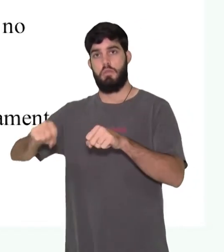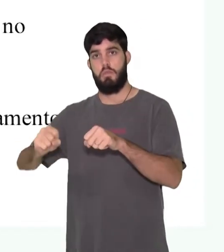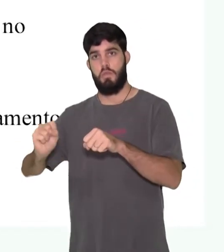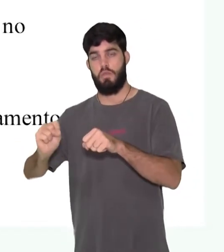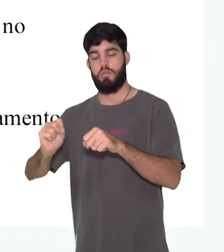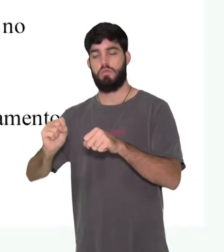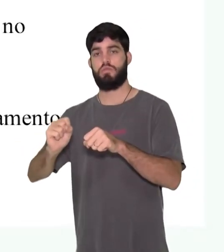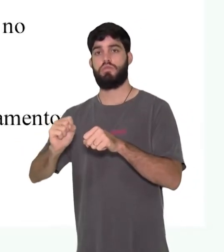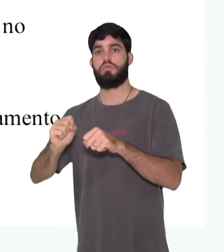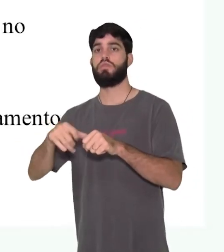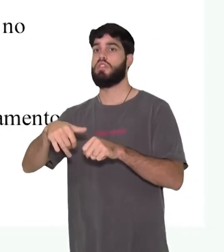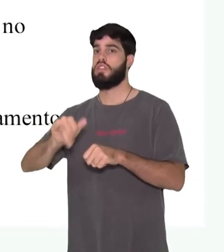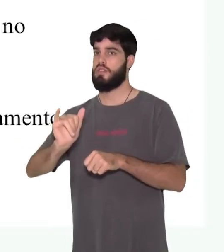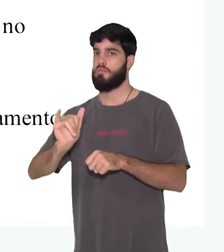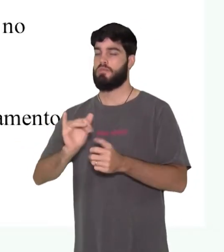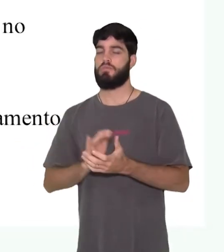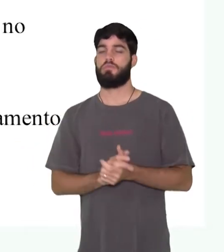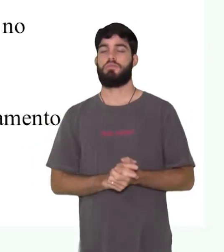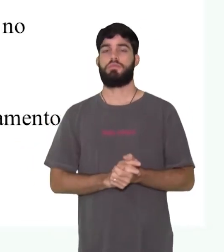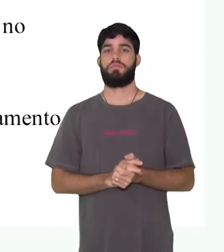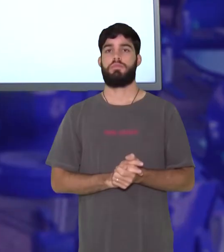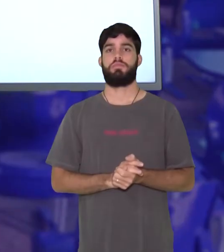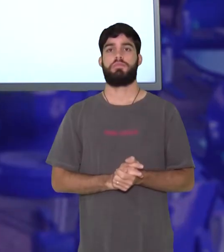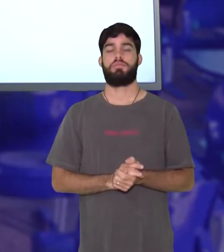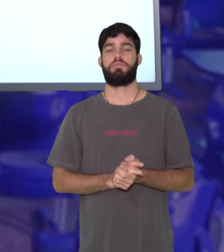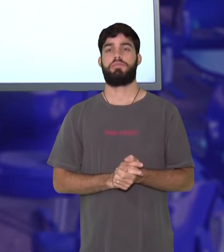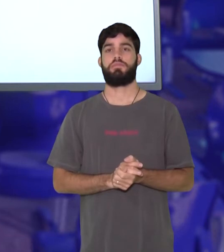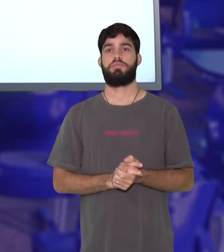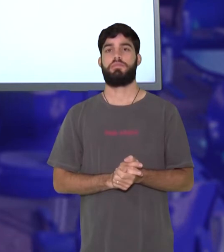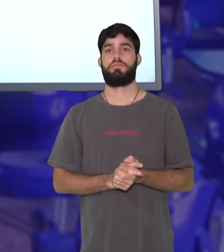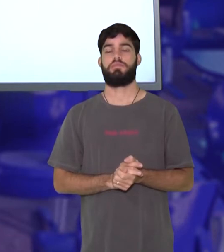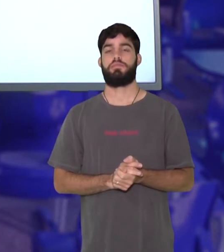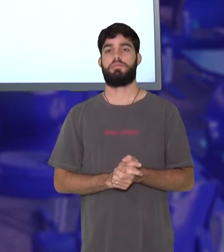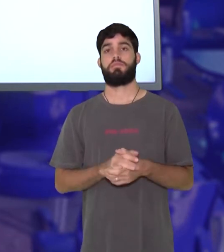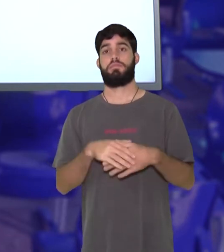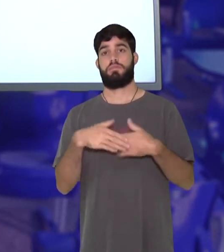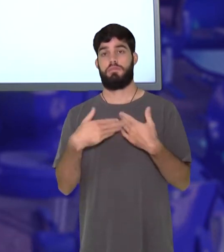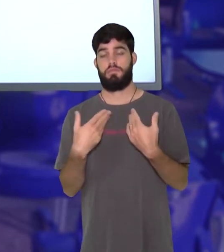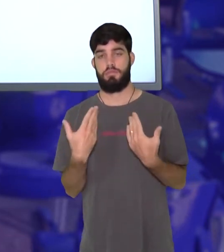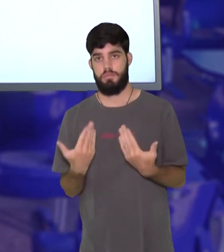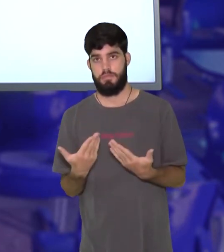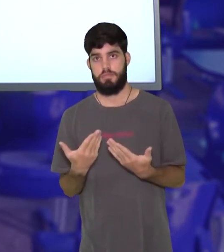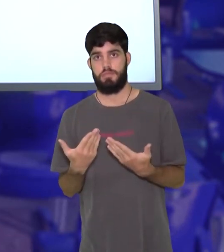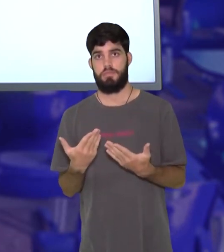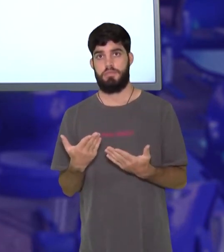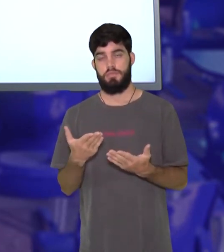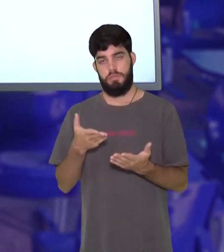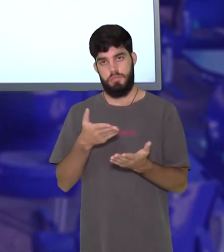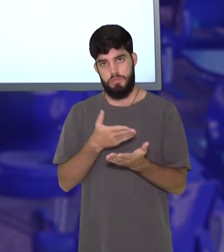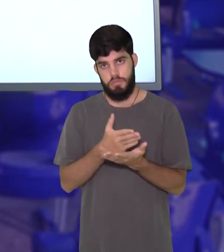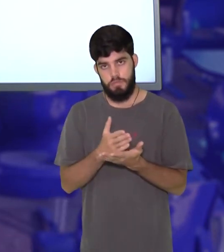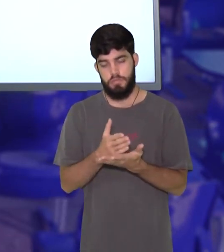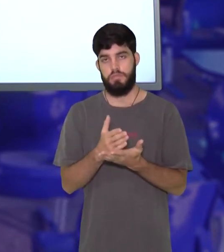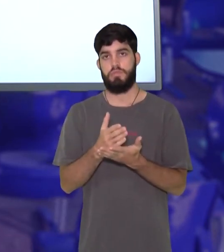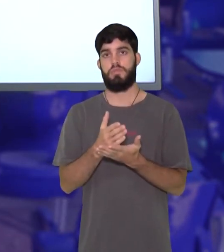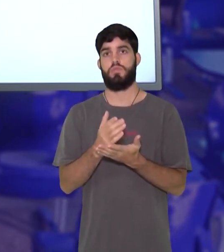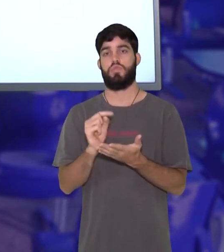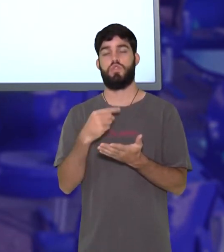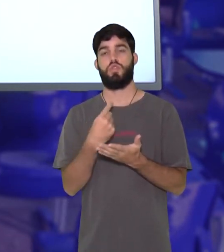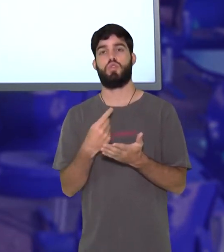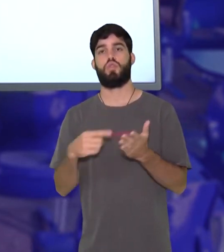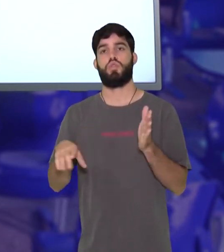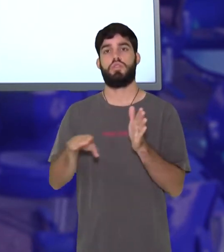quantidade de moto será chamada de y e a partir dessa determinação